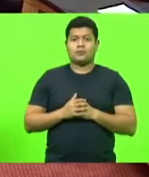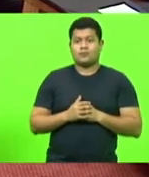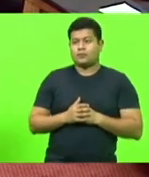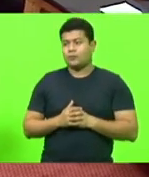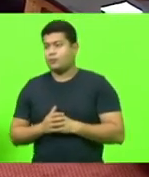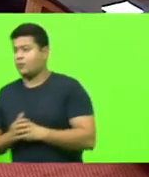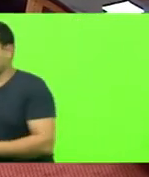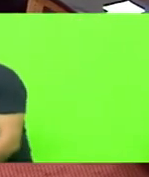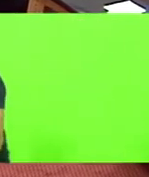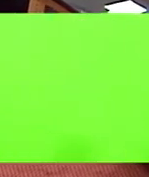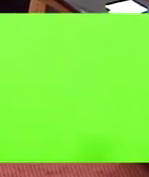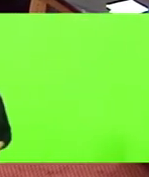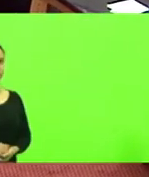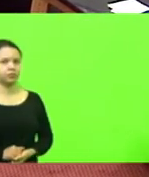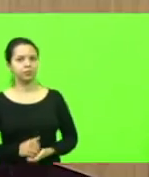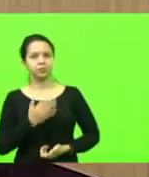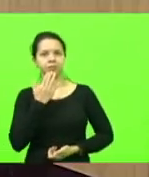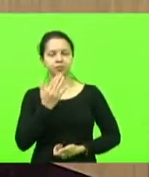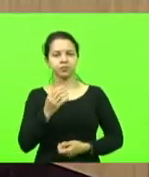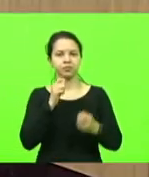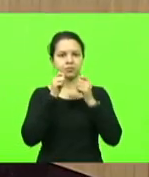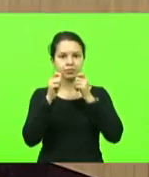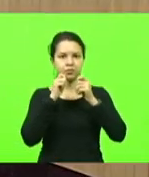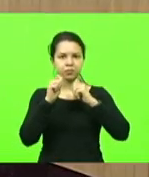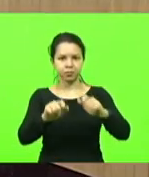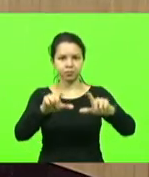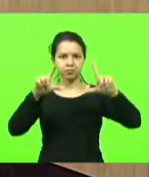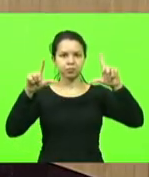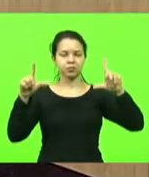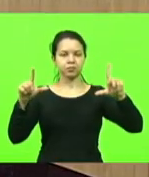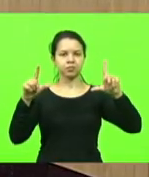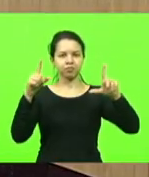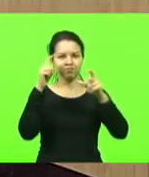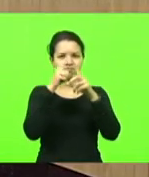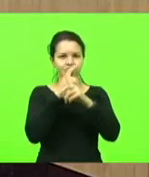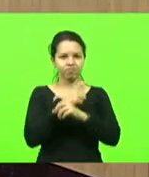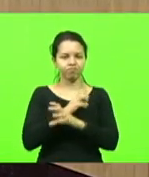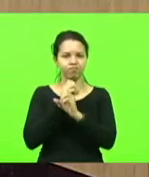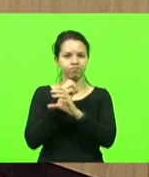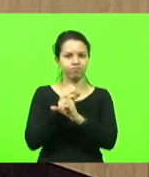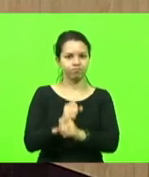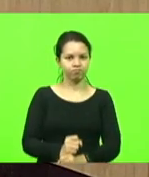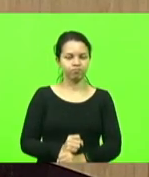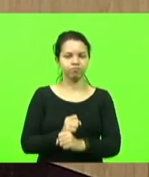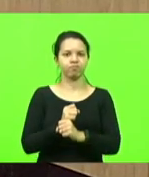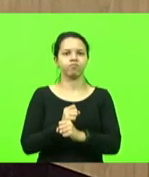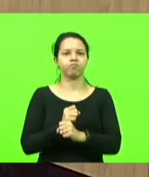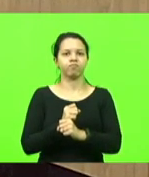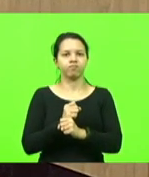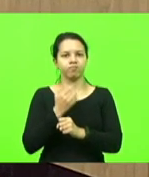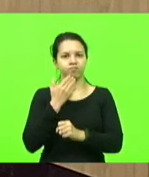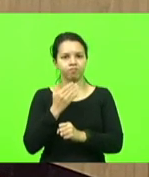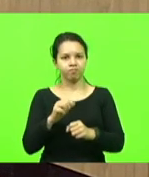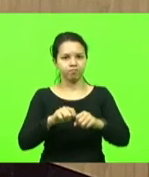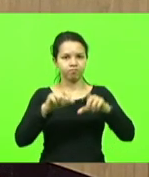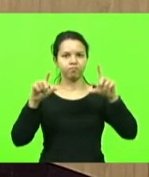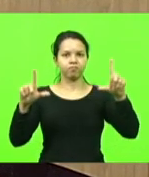Peço assessoria que abra o painel, porque está difícil de fazer o acompanhamento. Peço assessoria que abra o painel para que eu possa acompanhar a votação.